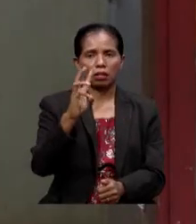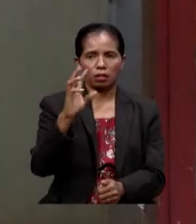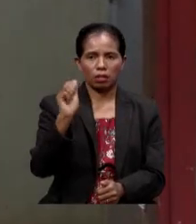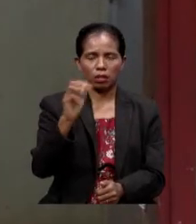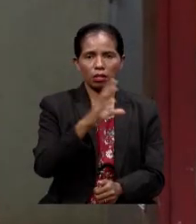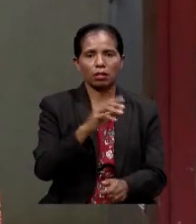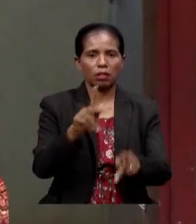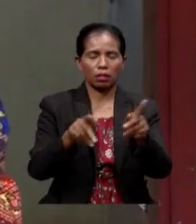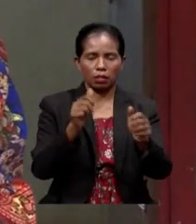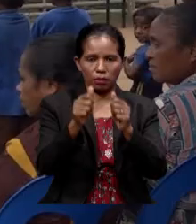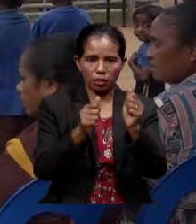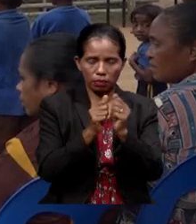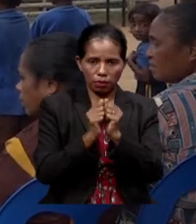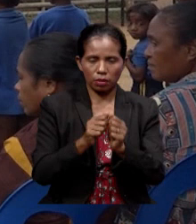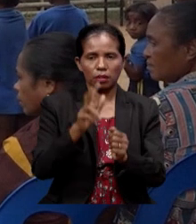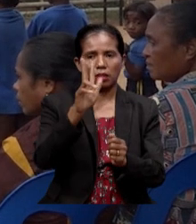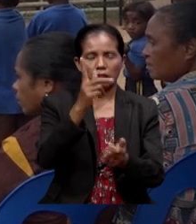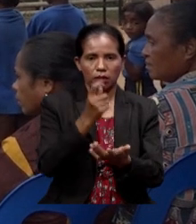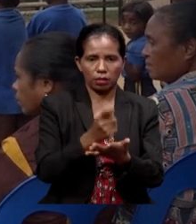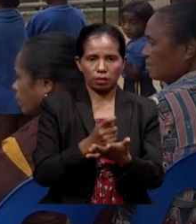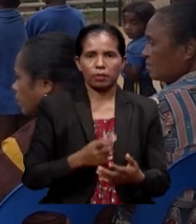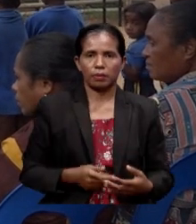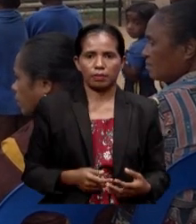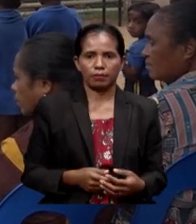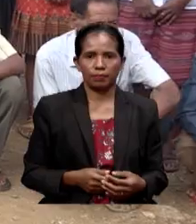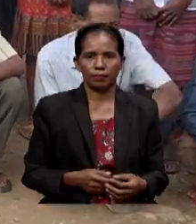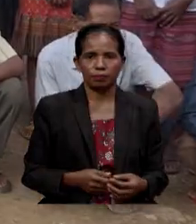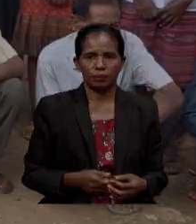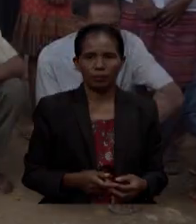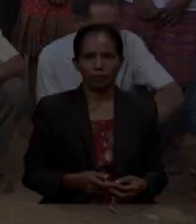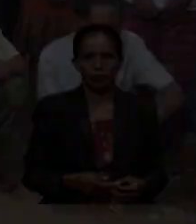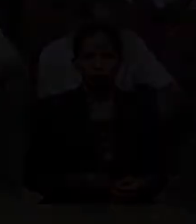total população hamutuk rihun tol resin. Agustinho da Costa, Celina Lopes, GMN.